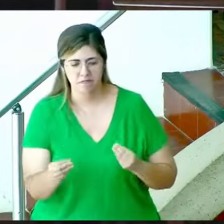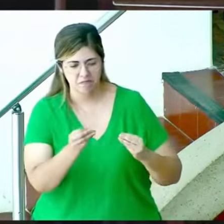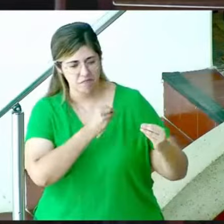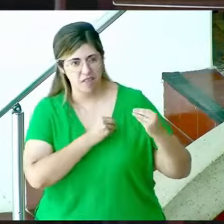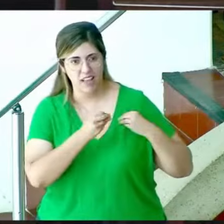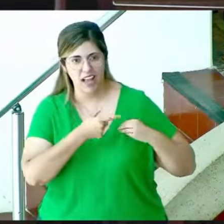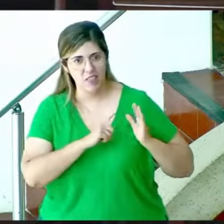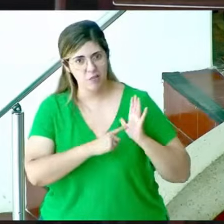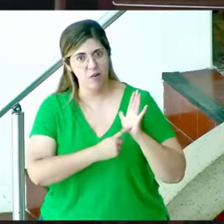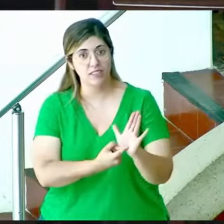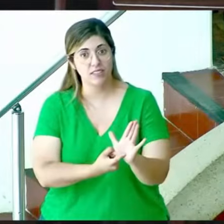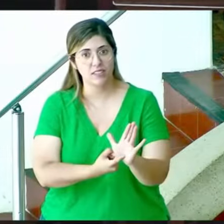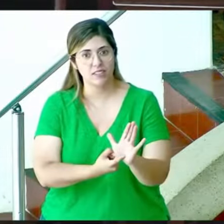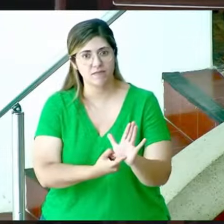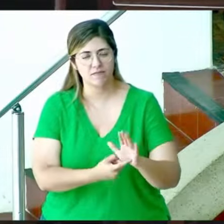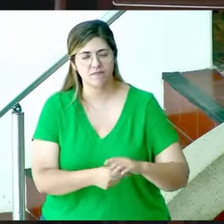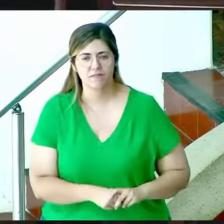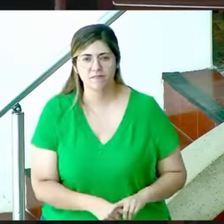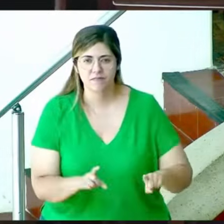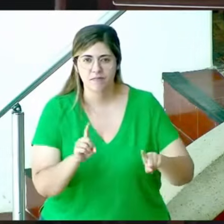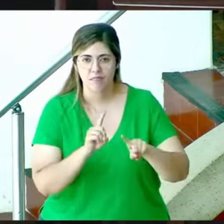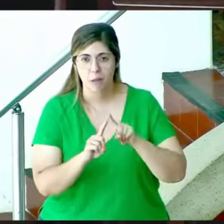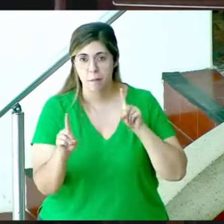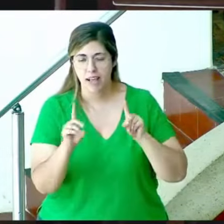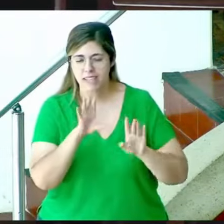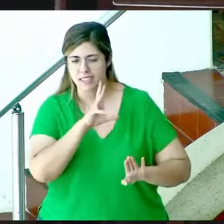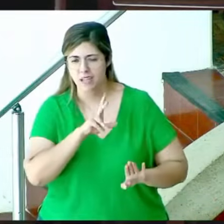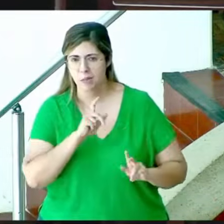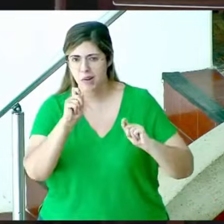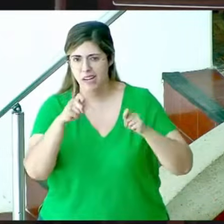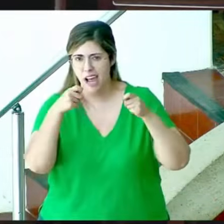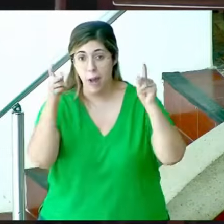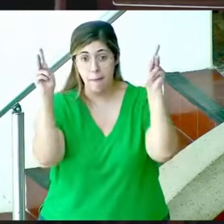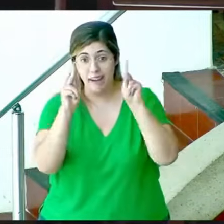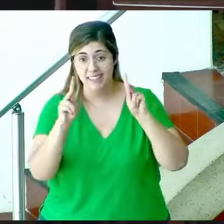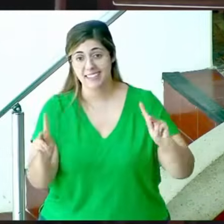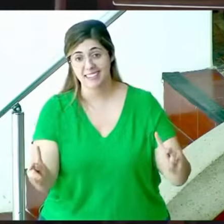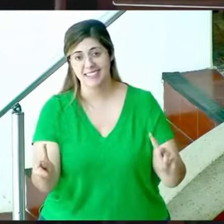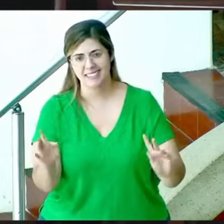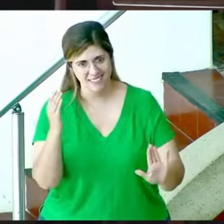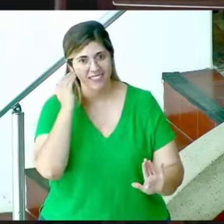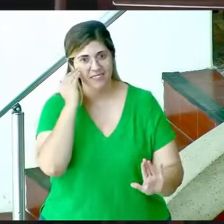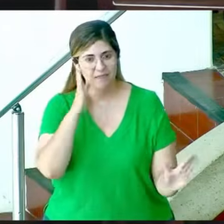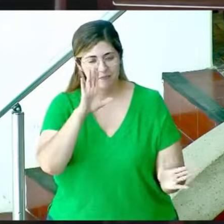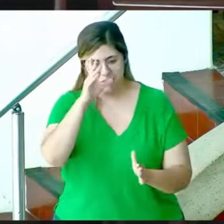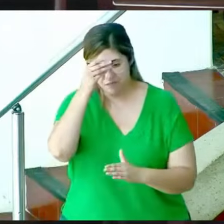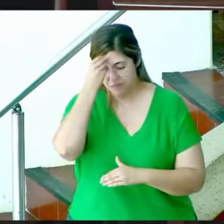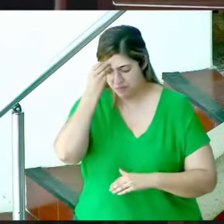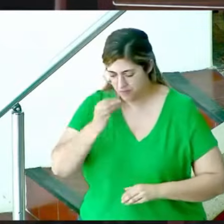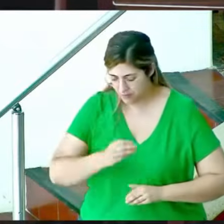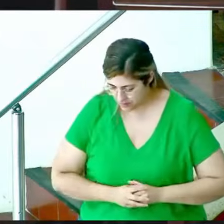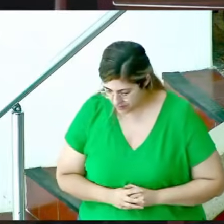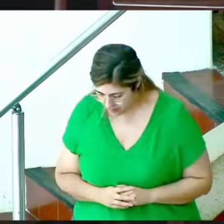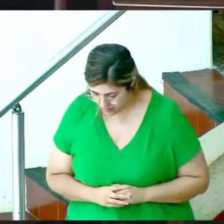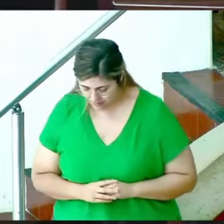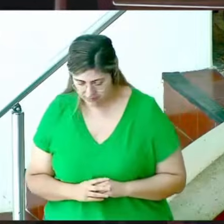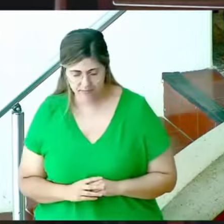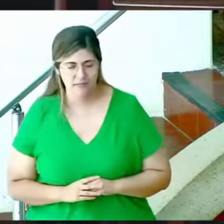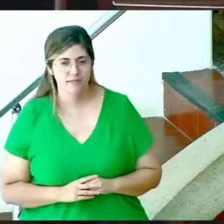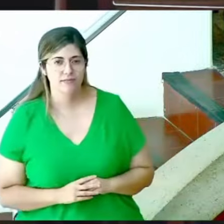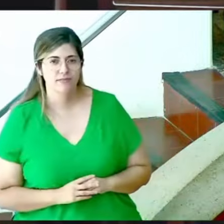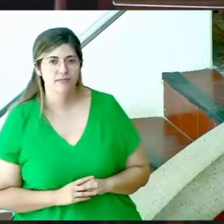tona. O amor traz paz. Veja mais, é sobriedade, é